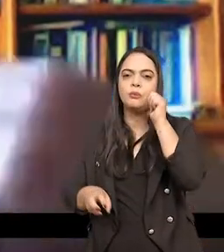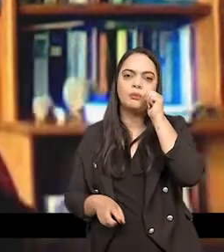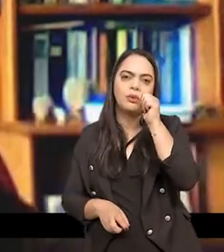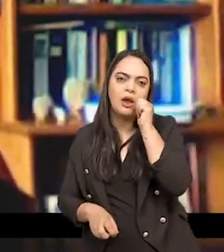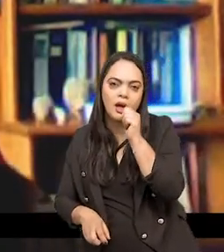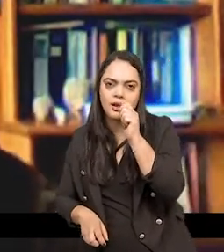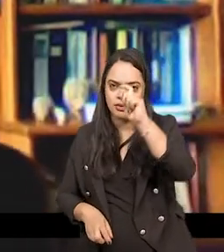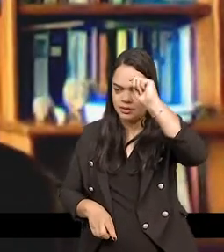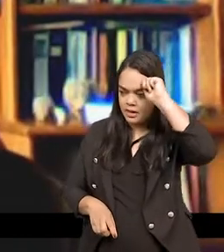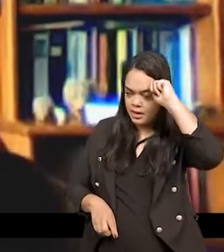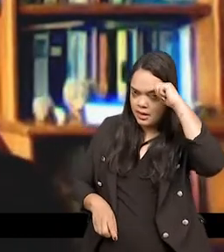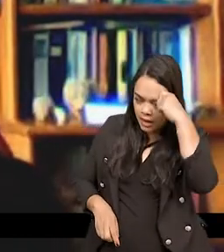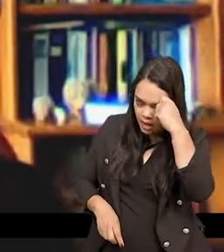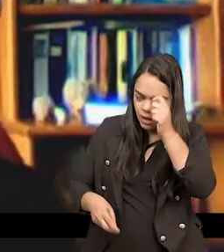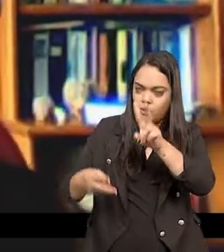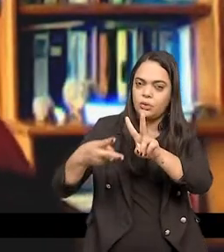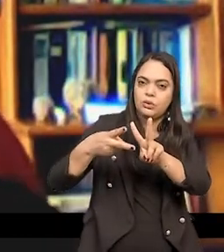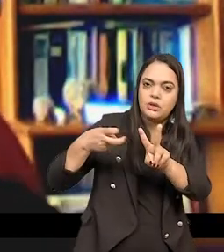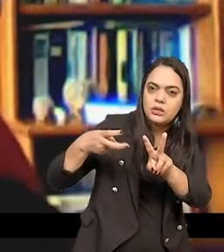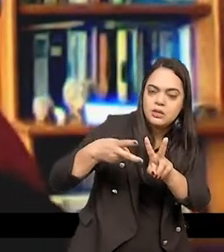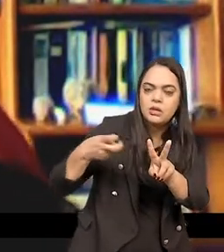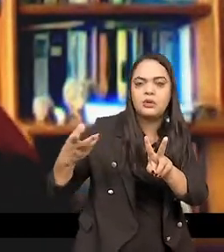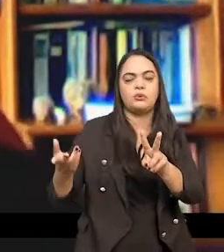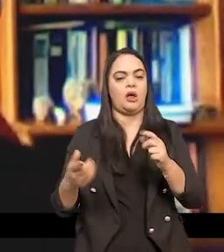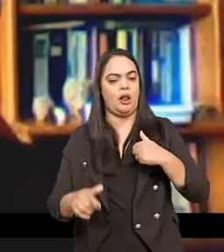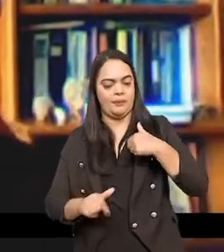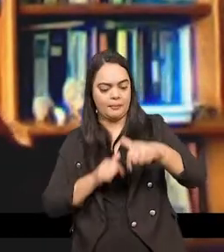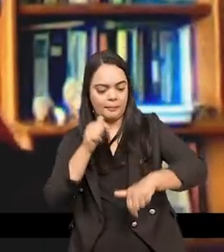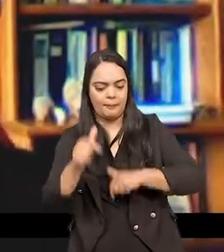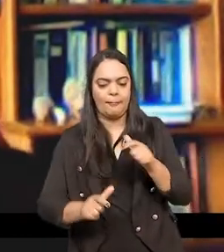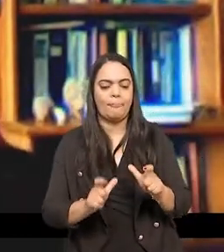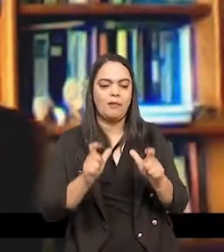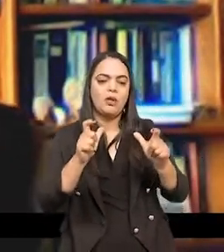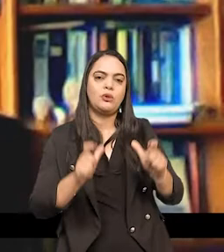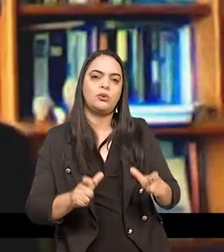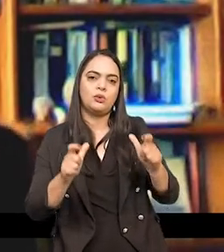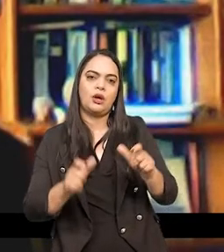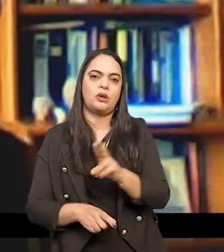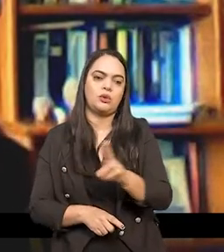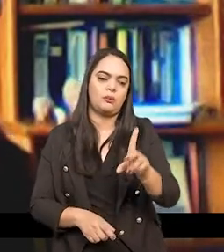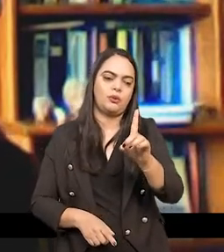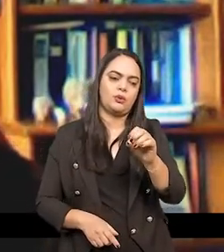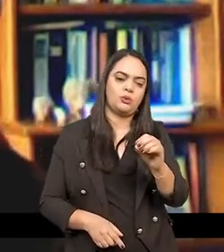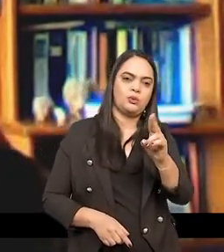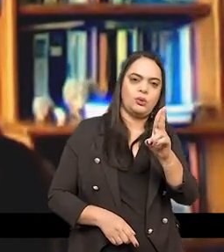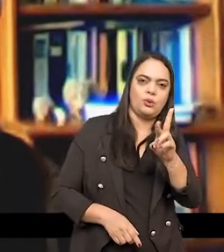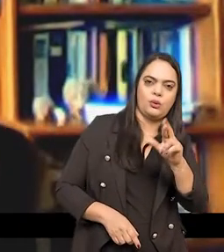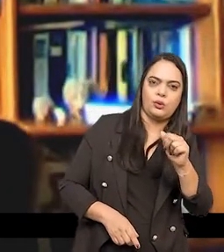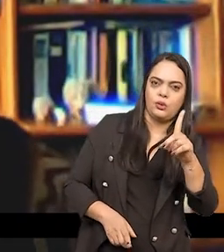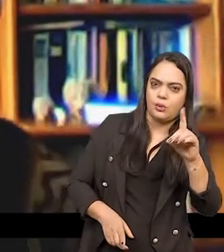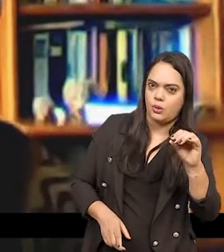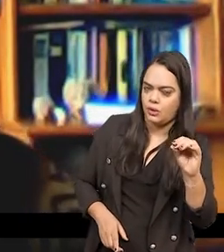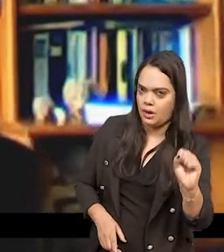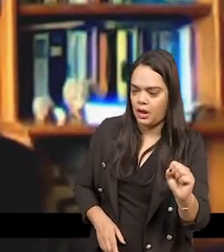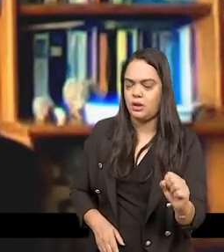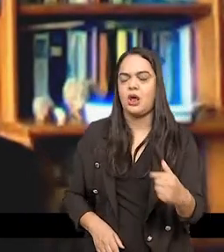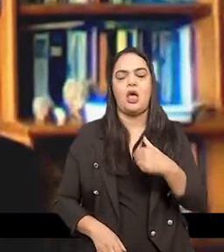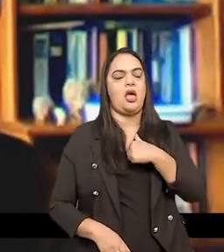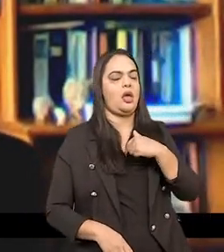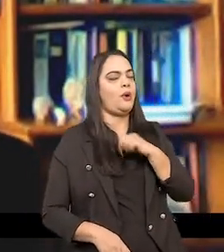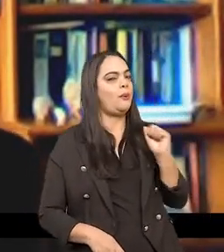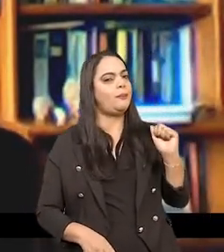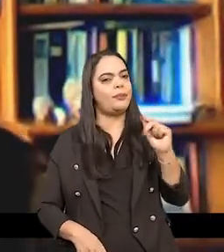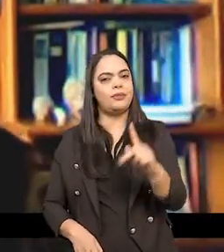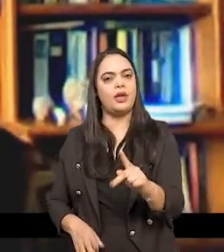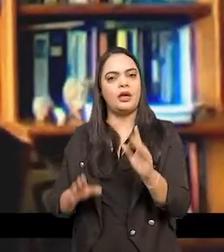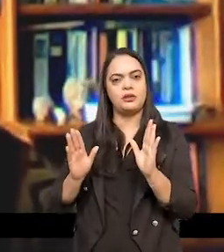de índios e índias. Eu trabalho num lugar chamado Dourado, né? Sou aposentada, já estou, mas trabalho somente no doutorado lá.